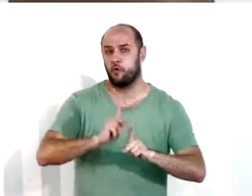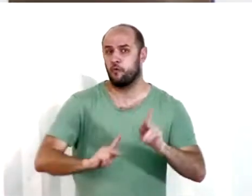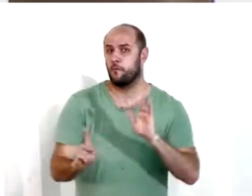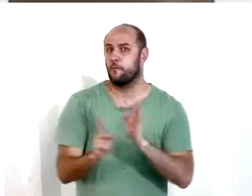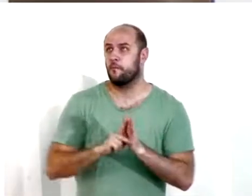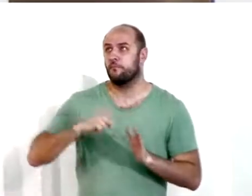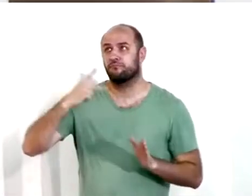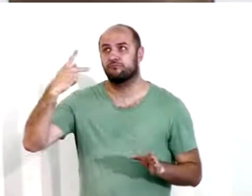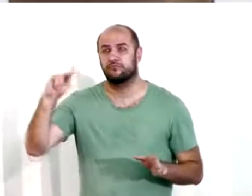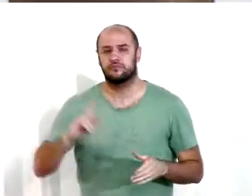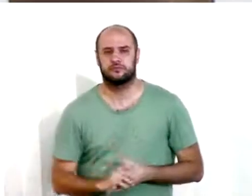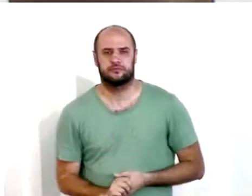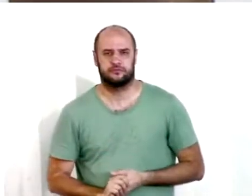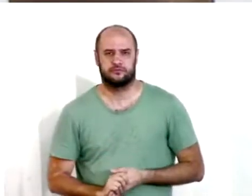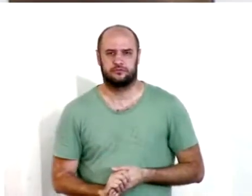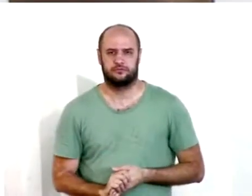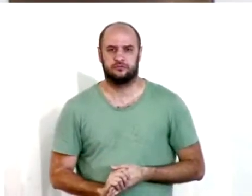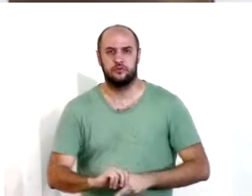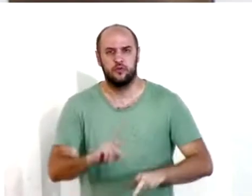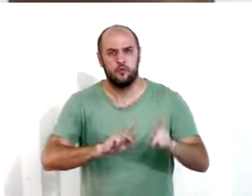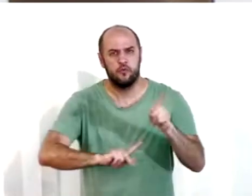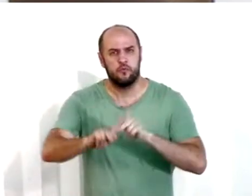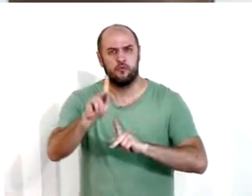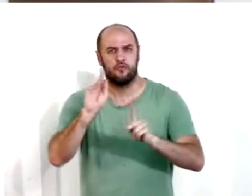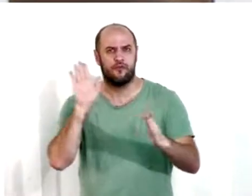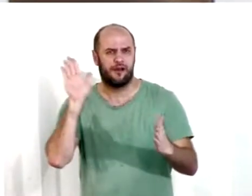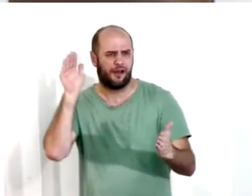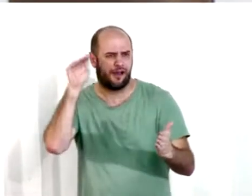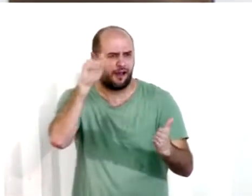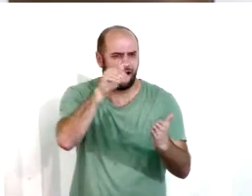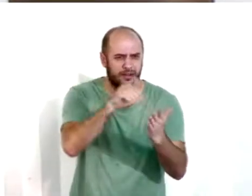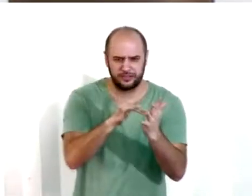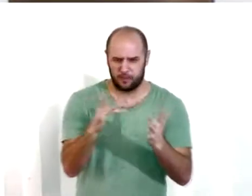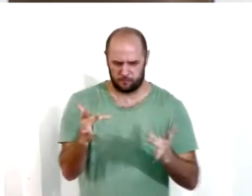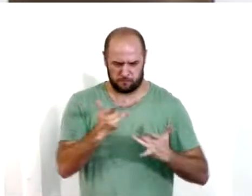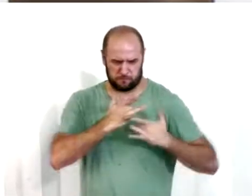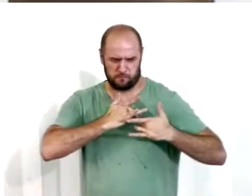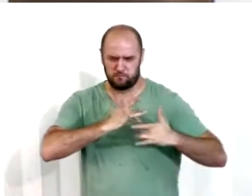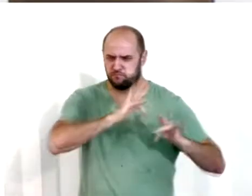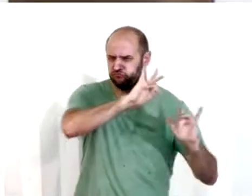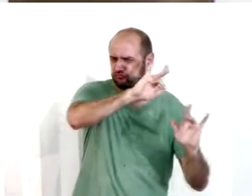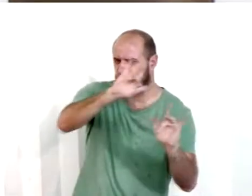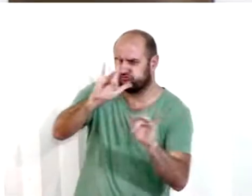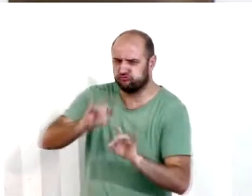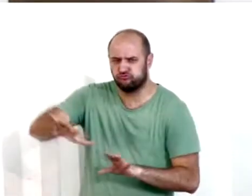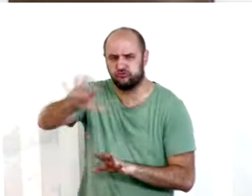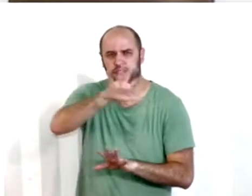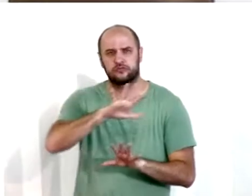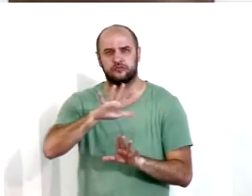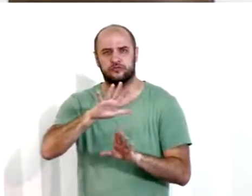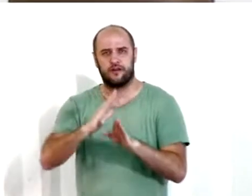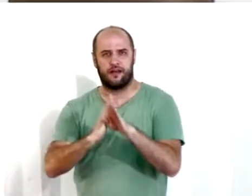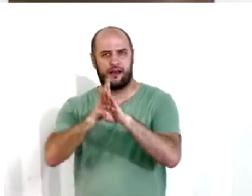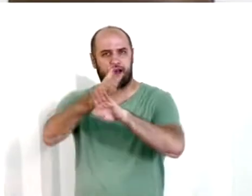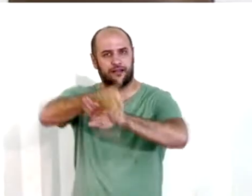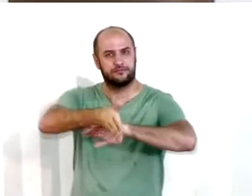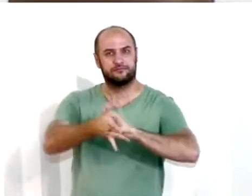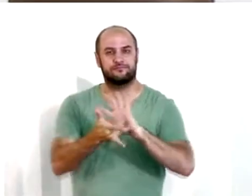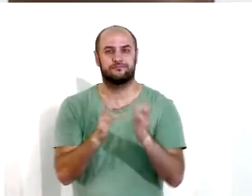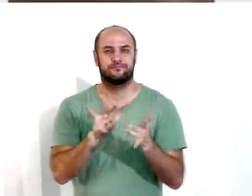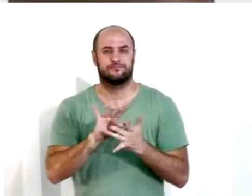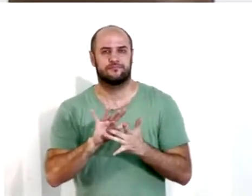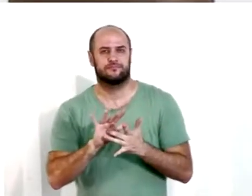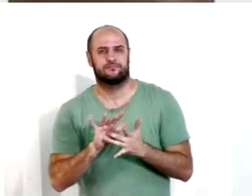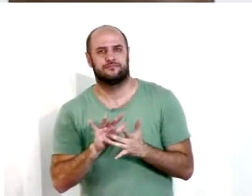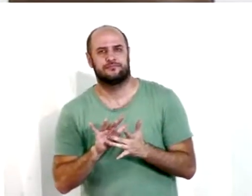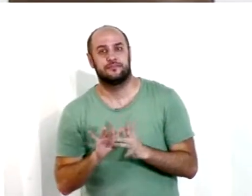E esse presente, para chegar até nós, ele precisa chegar através de Cristo. Cristo é aquele